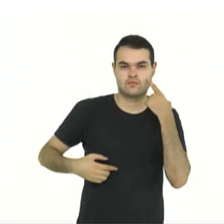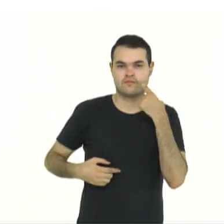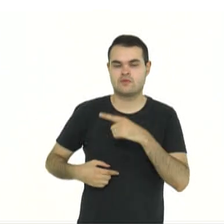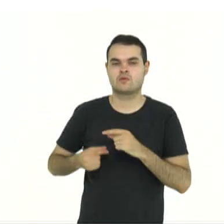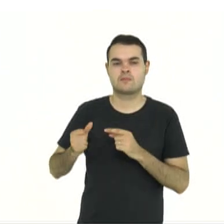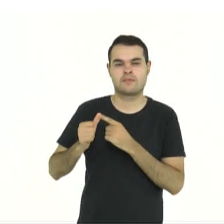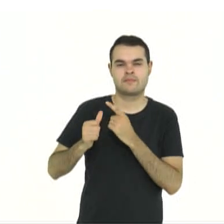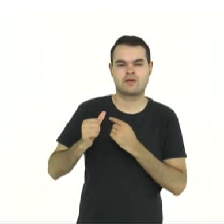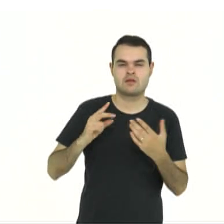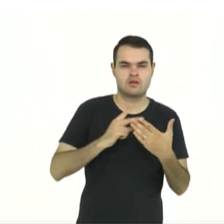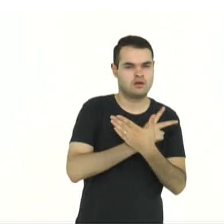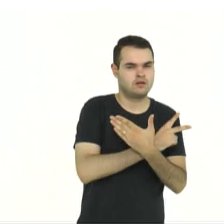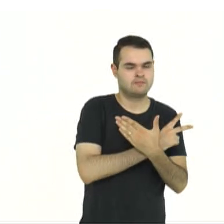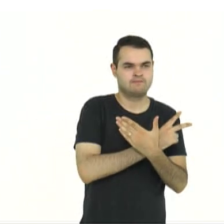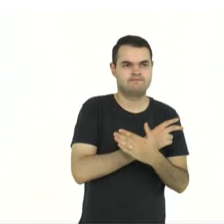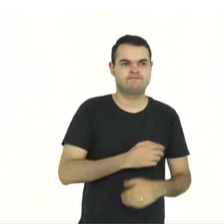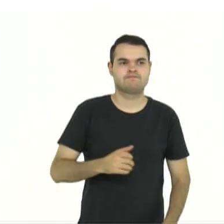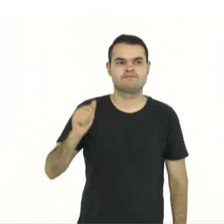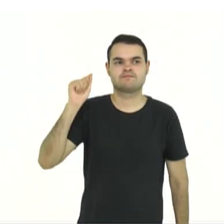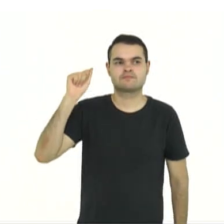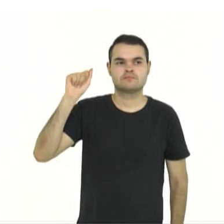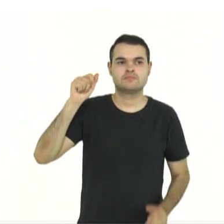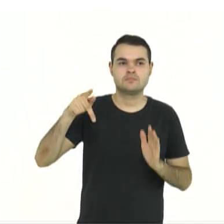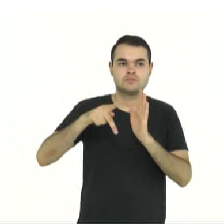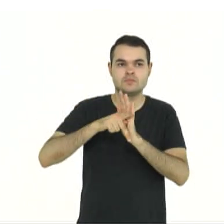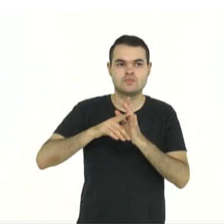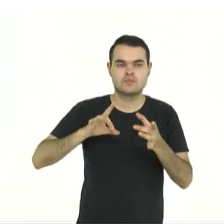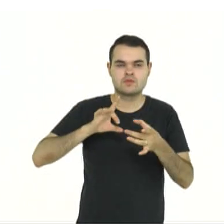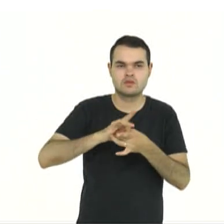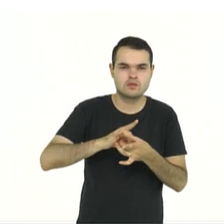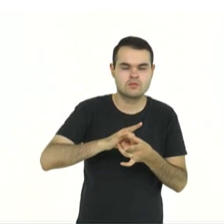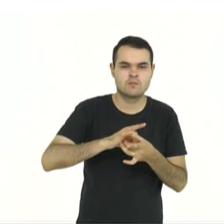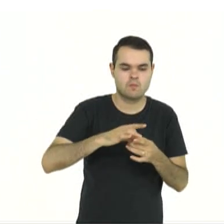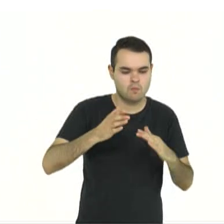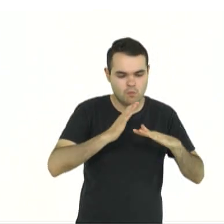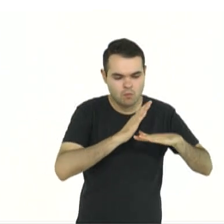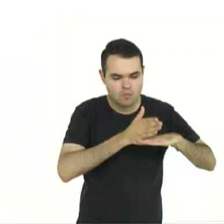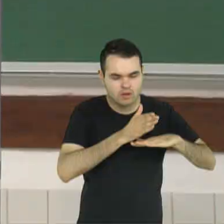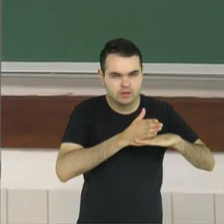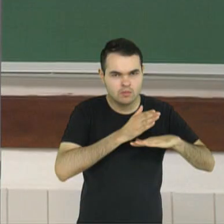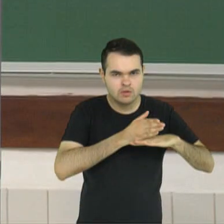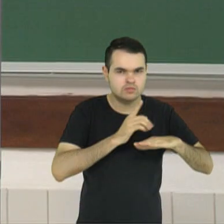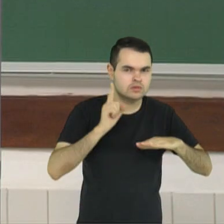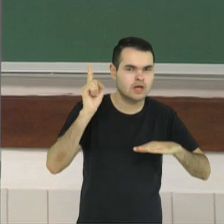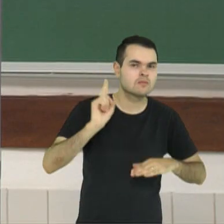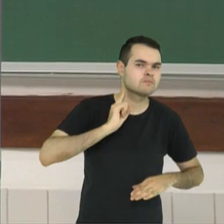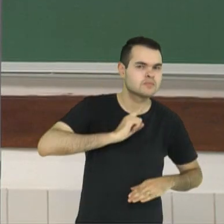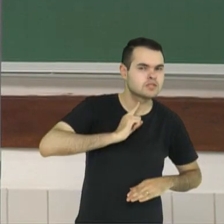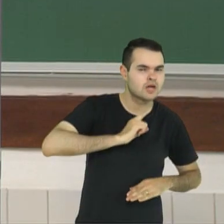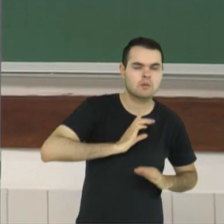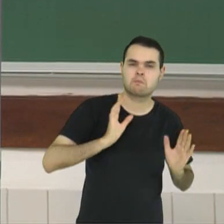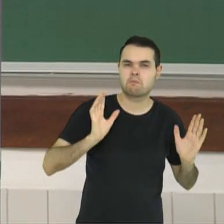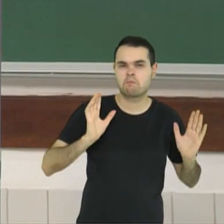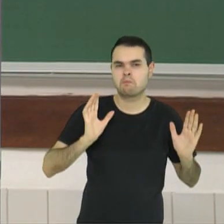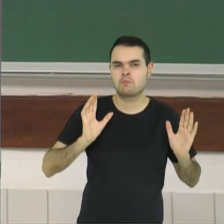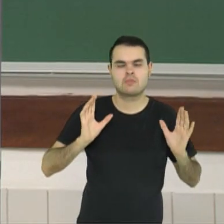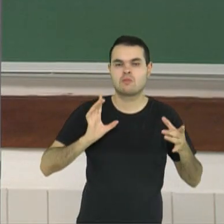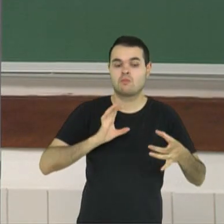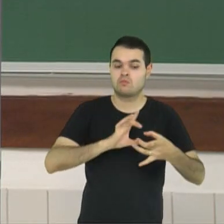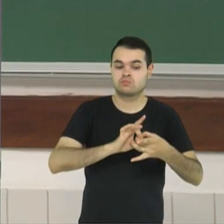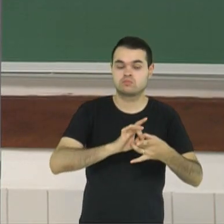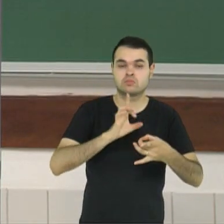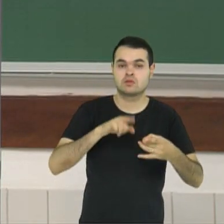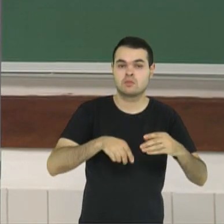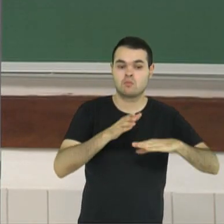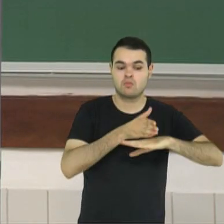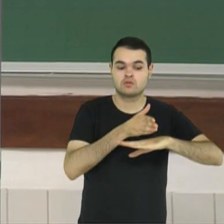Vamos primeiro nas respostas erradas. Resgata conhecidas referências ao modernismo mineiro. Se lembra que eu falei do modernismo? O modernismo está exatamente vinculado